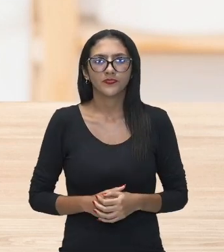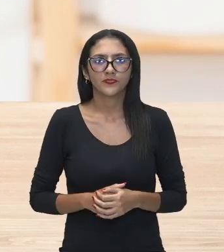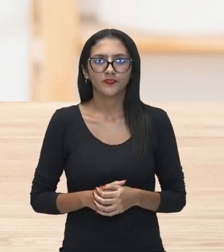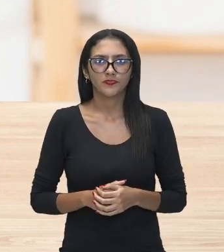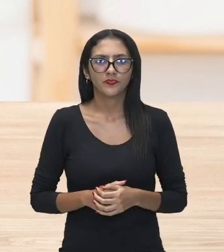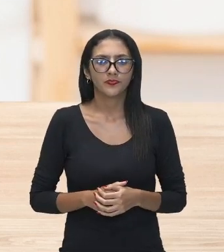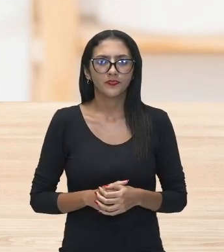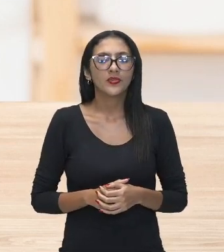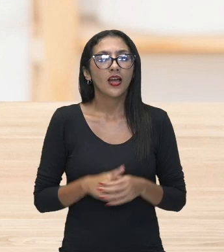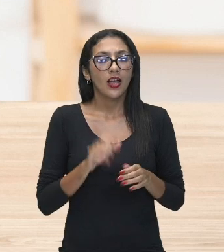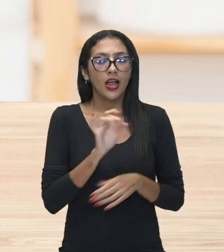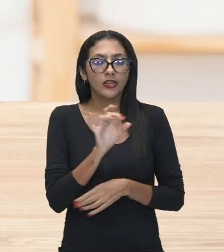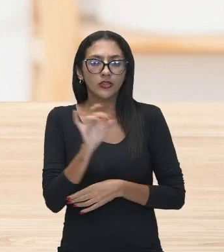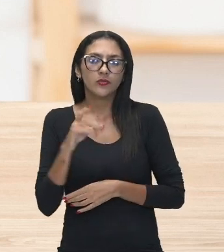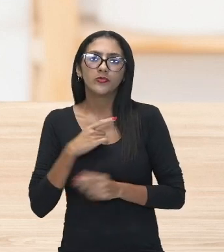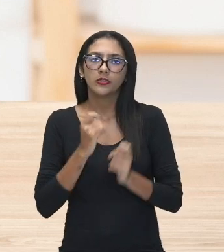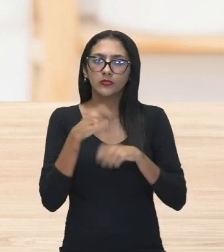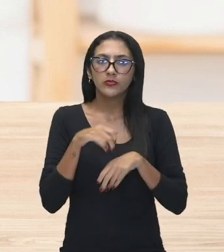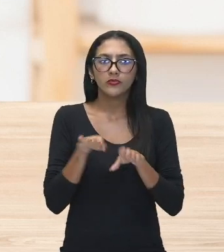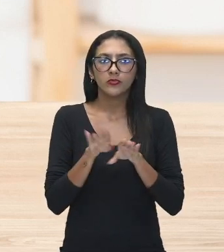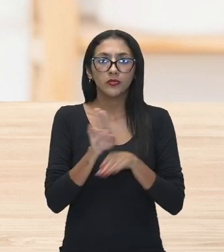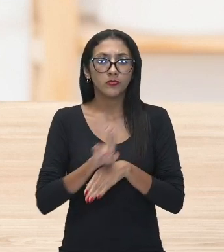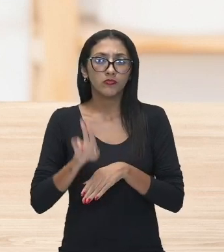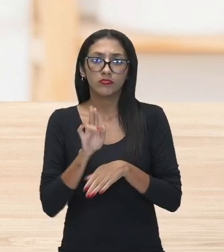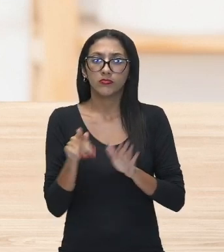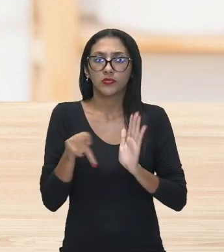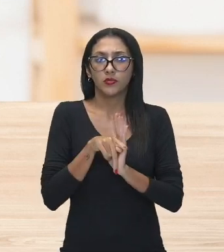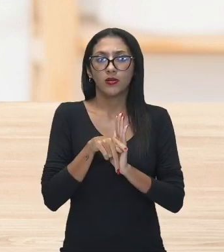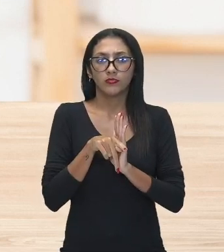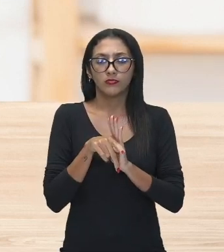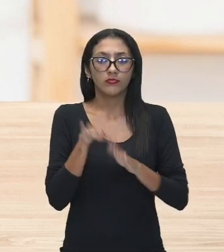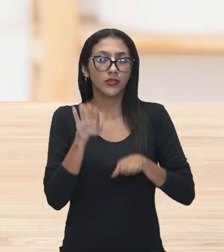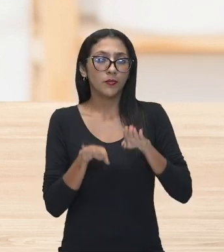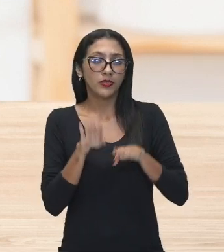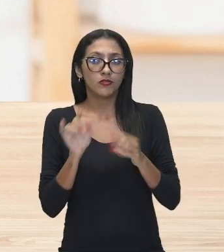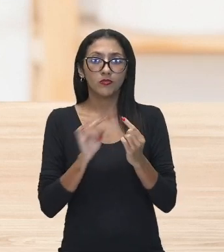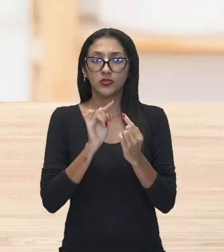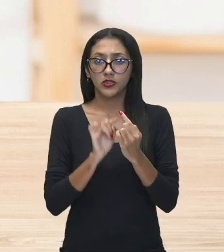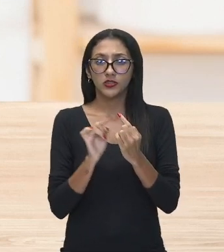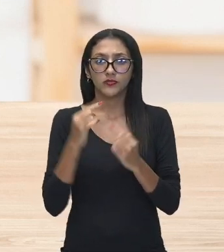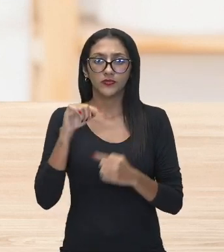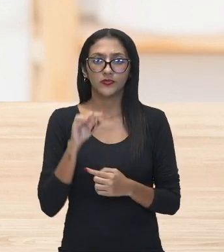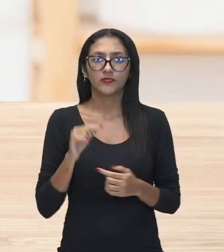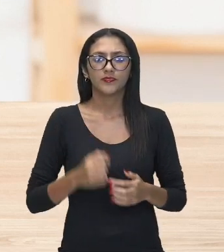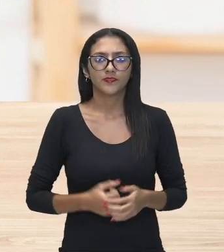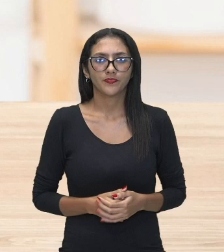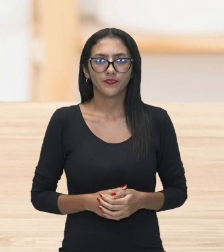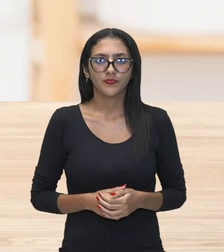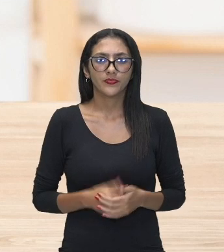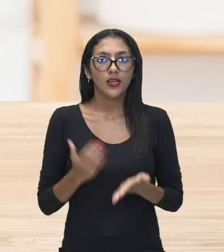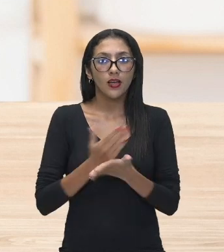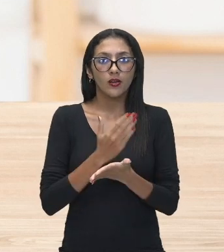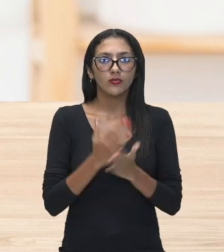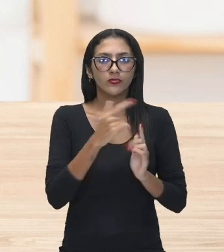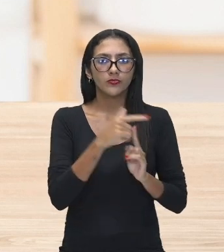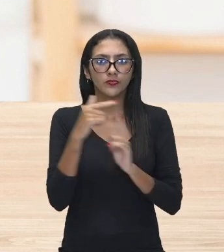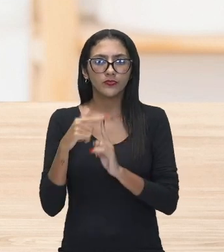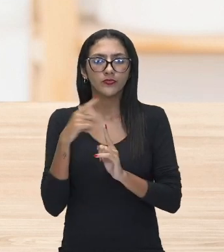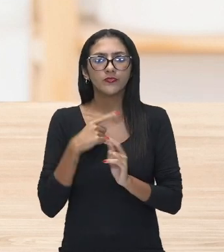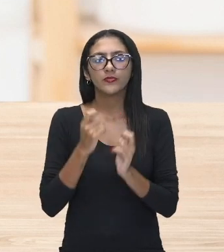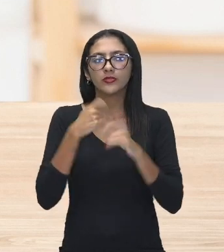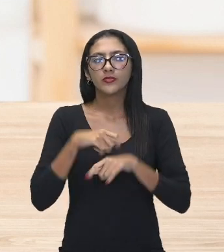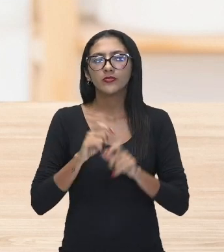também pode ser utilizado de acordo com a sua função ou de acordo com as suas funções, né? Além disso, alguns tipos de terpenos